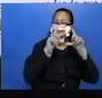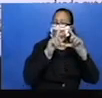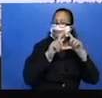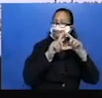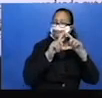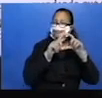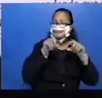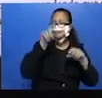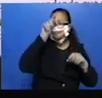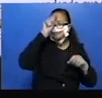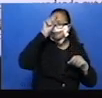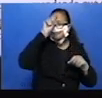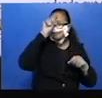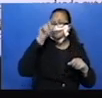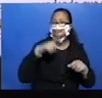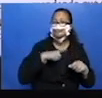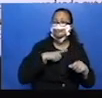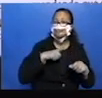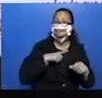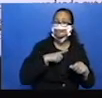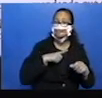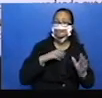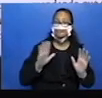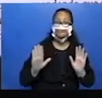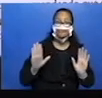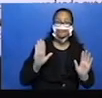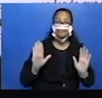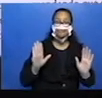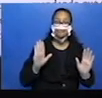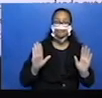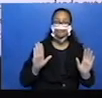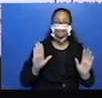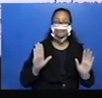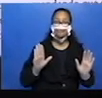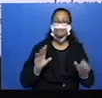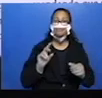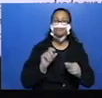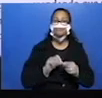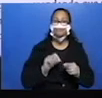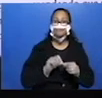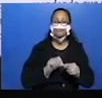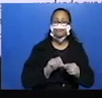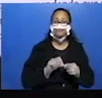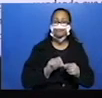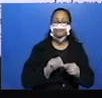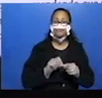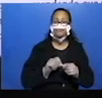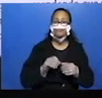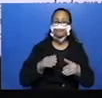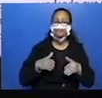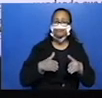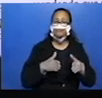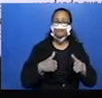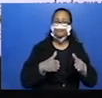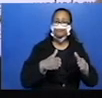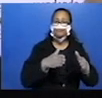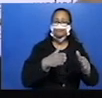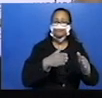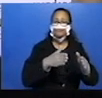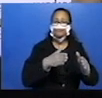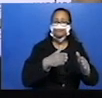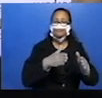muito cuidado, porque todas haviam sido construídas com corredores e labirintos